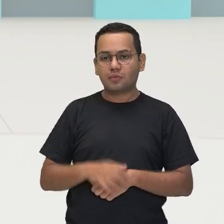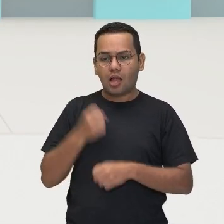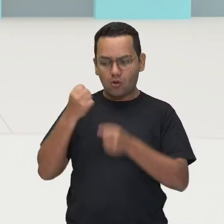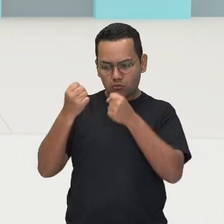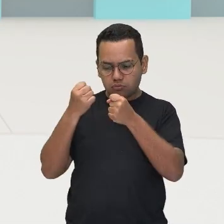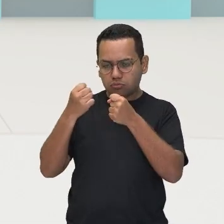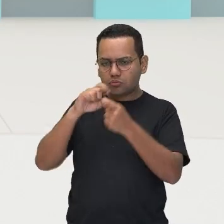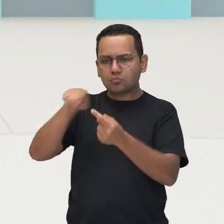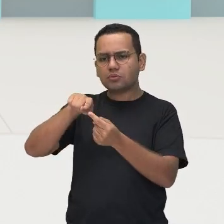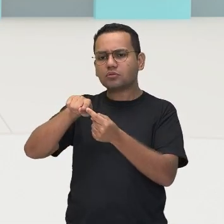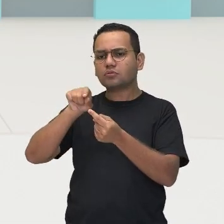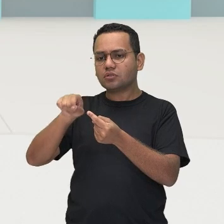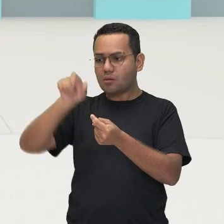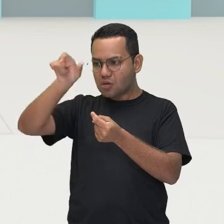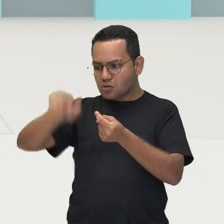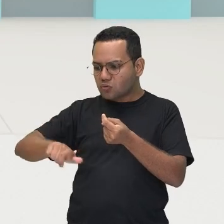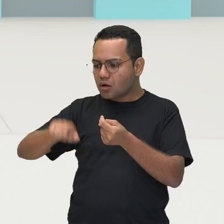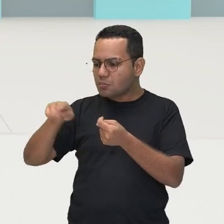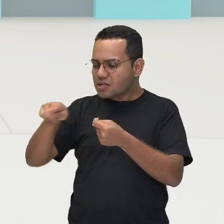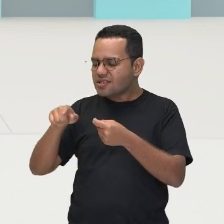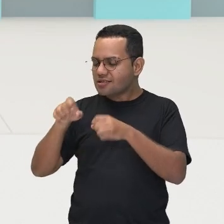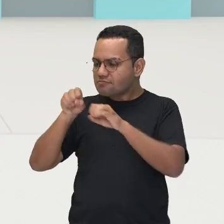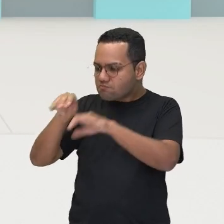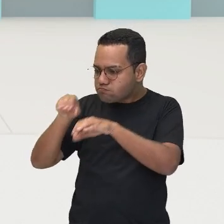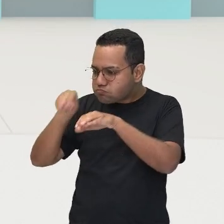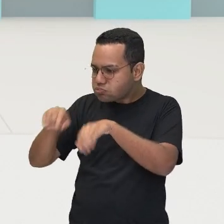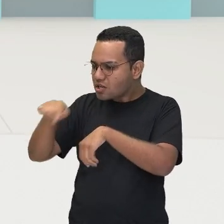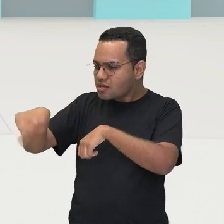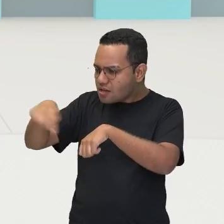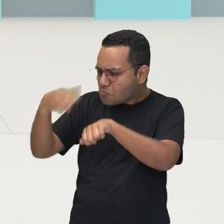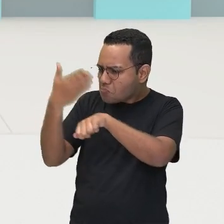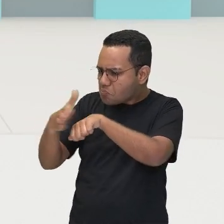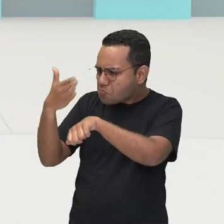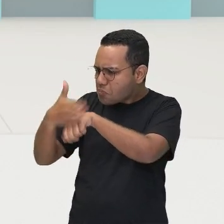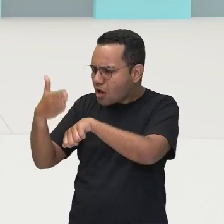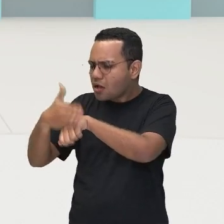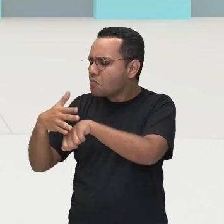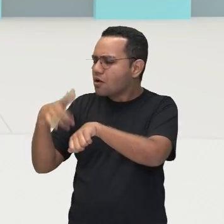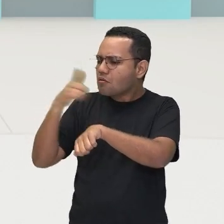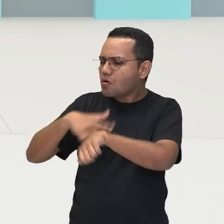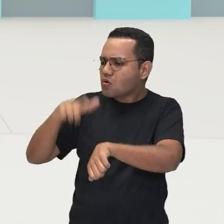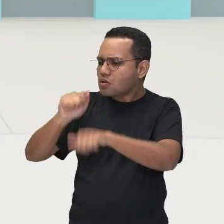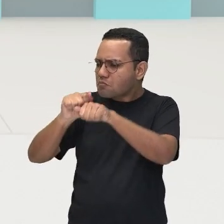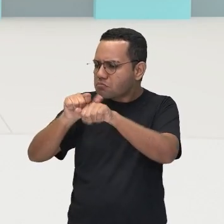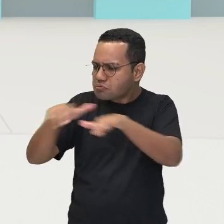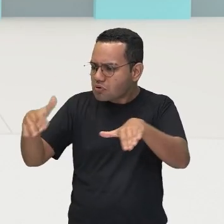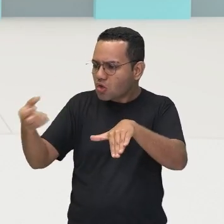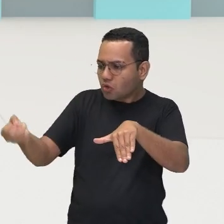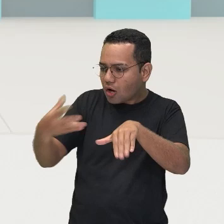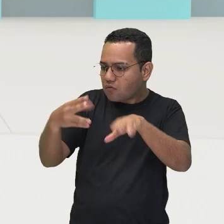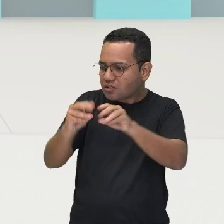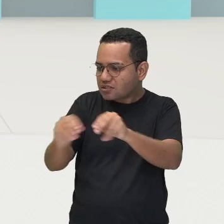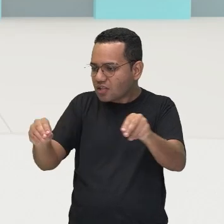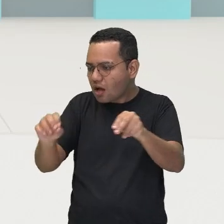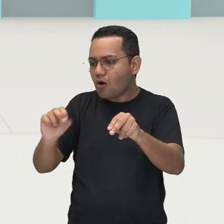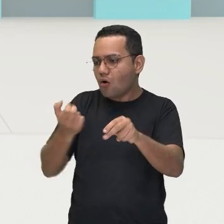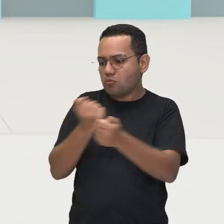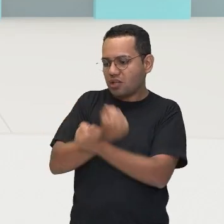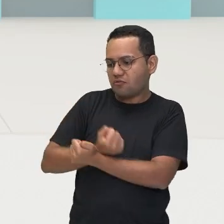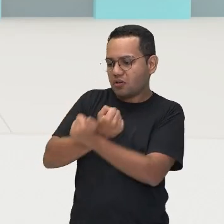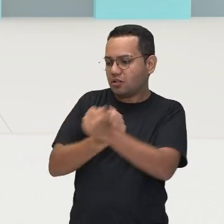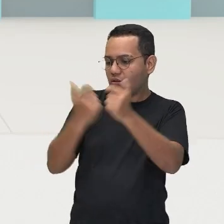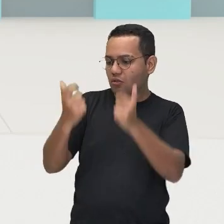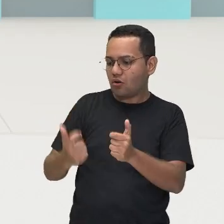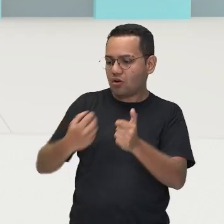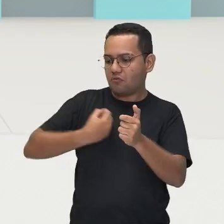para eh conquistar novos territórios e também defender os no seus próprios territórios né então nós